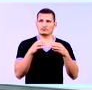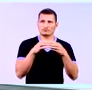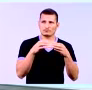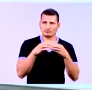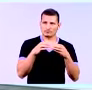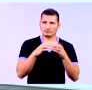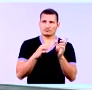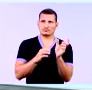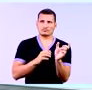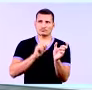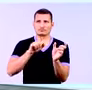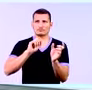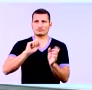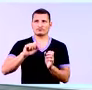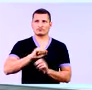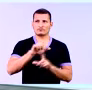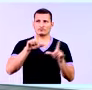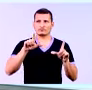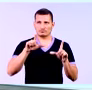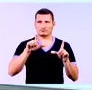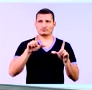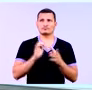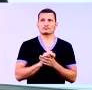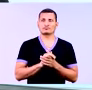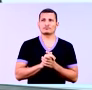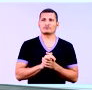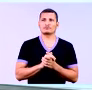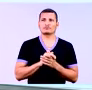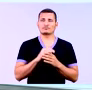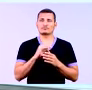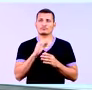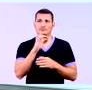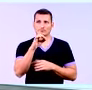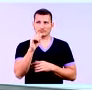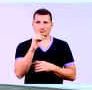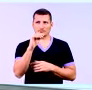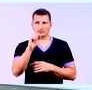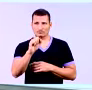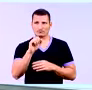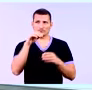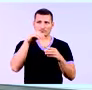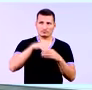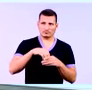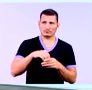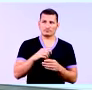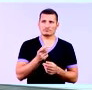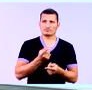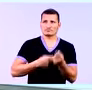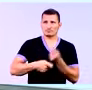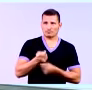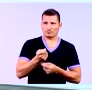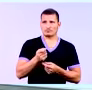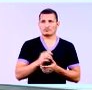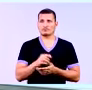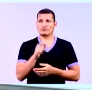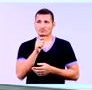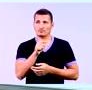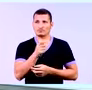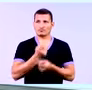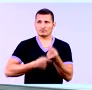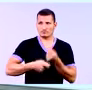comandos que serão executados sobre uma base de dados, né, dentro de uma transação, ou essa transação